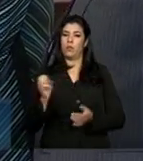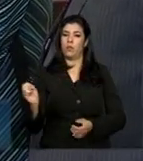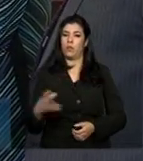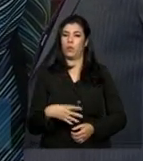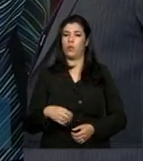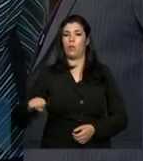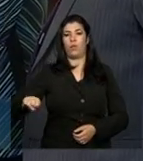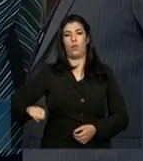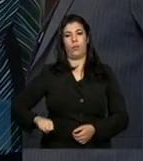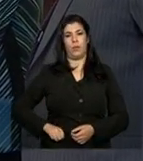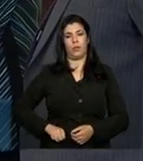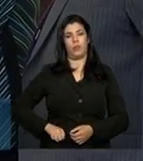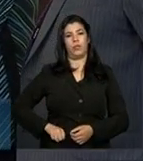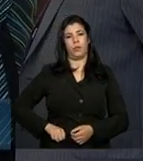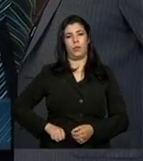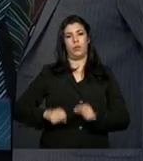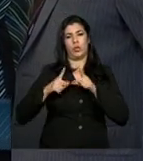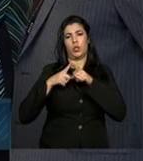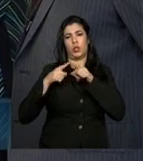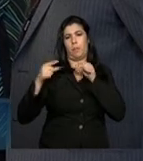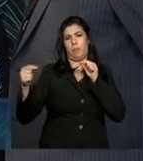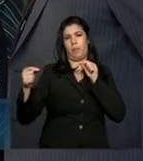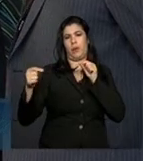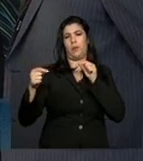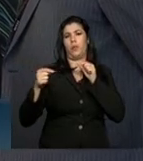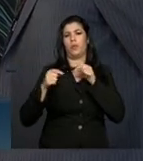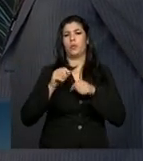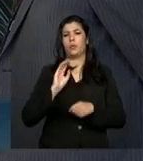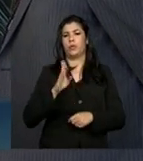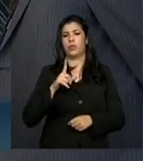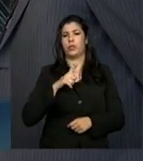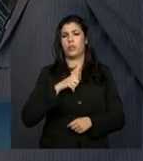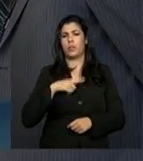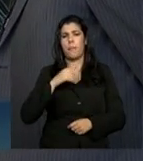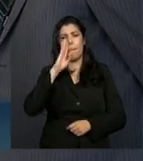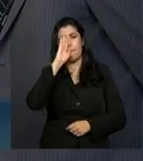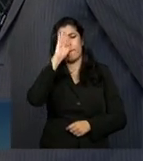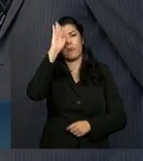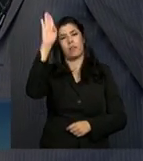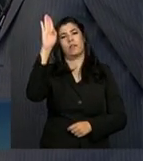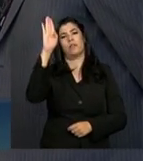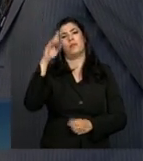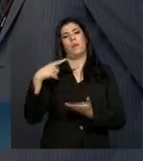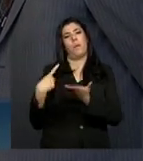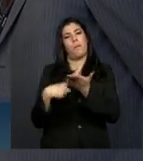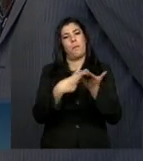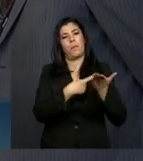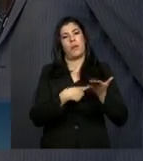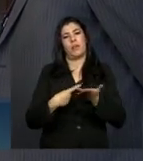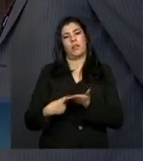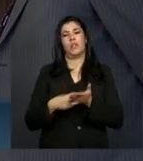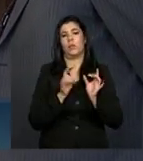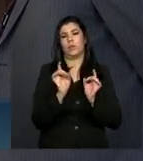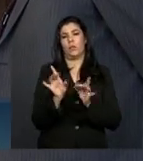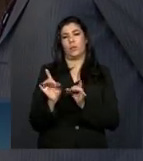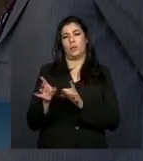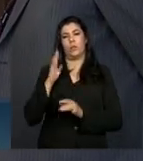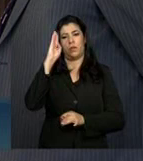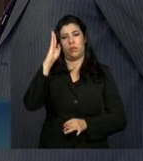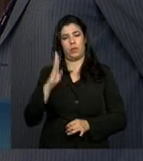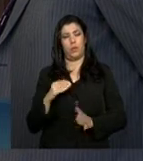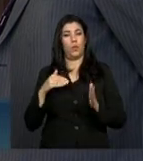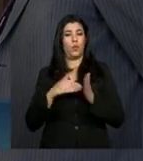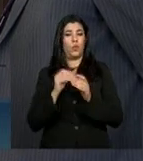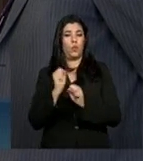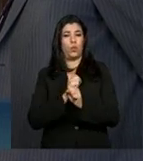Brasil. O Japão que está entre os principais parceiros comerciais do Brasil. Nos últimos